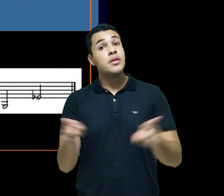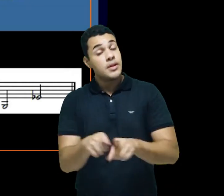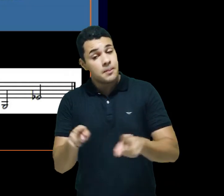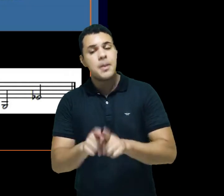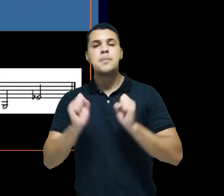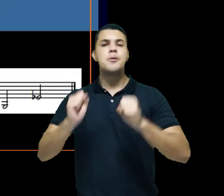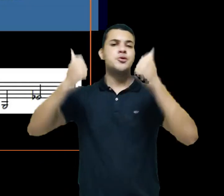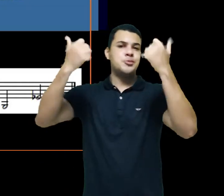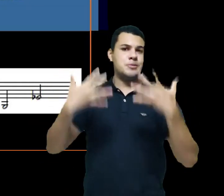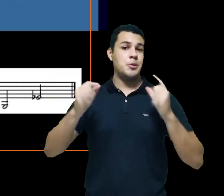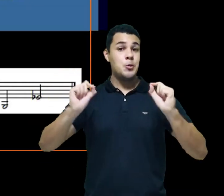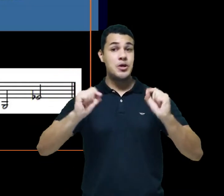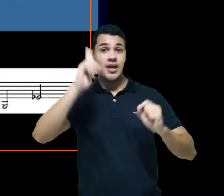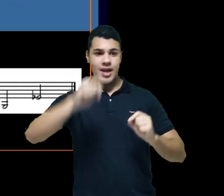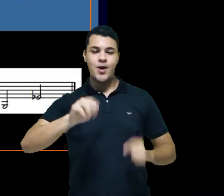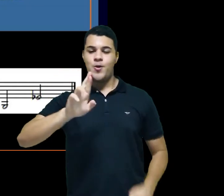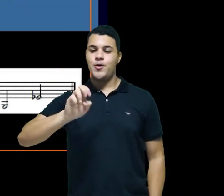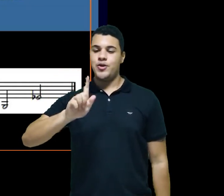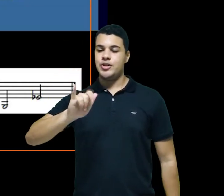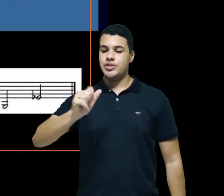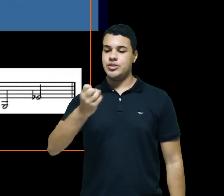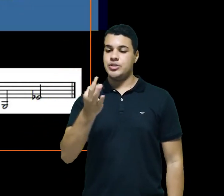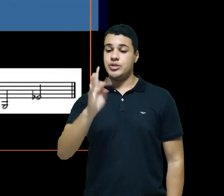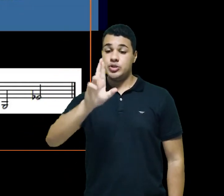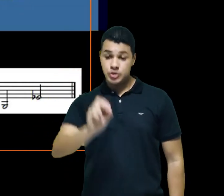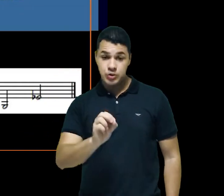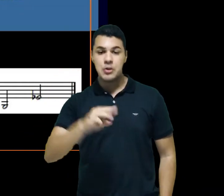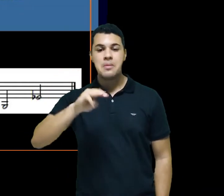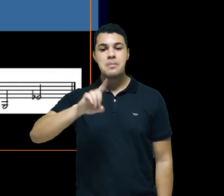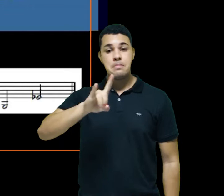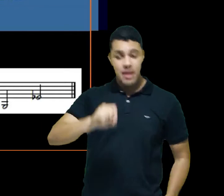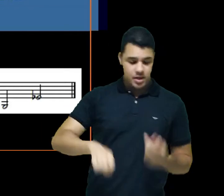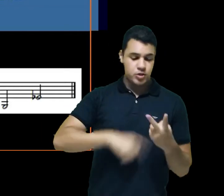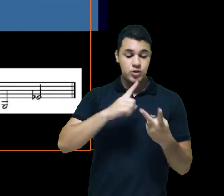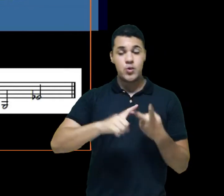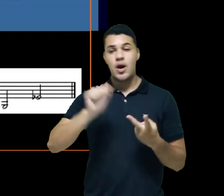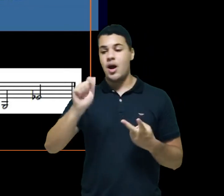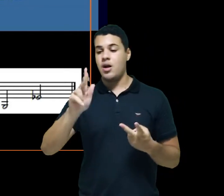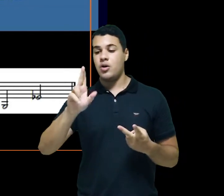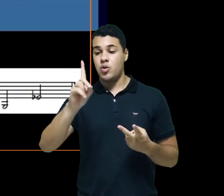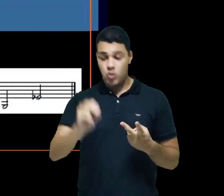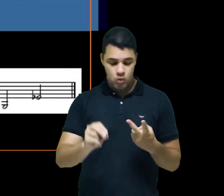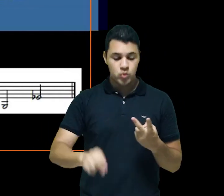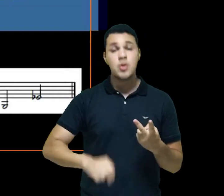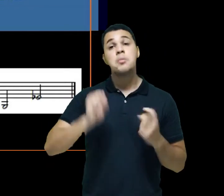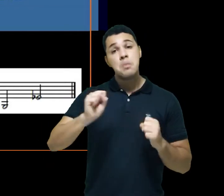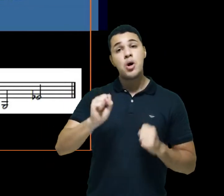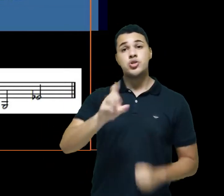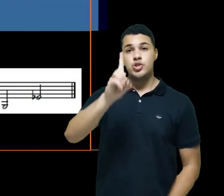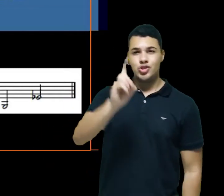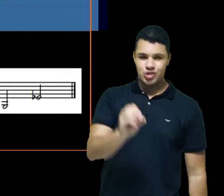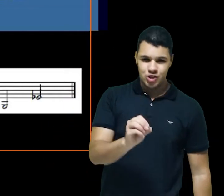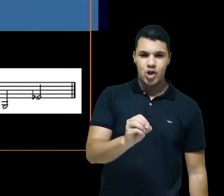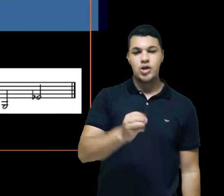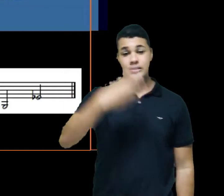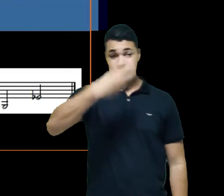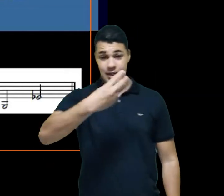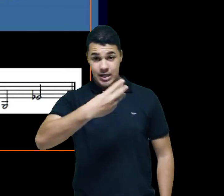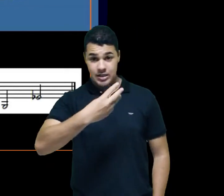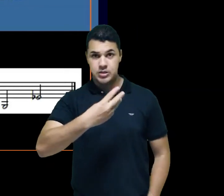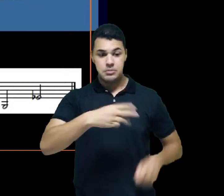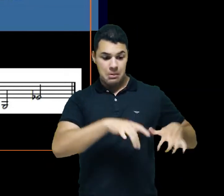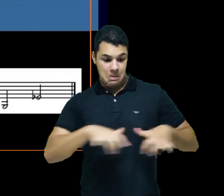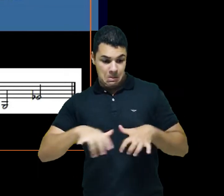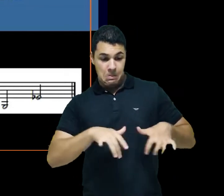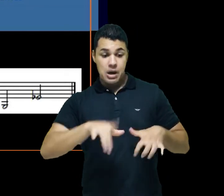Podemos dizer que o registro médio, médio grave ou médio agudo, está entre Dó 3, o Dó central do